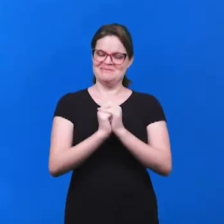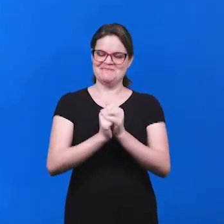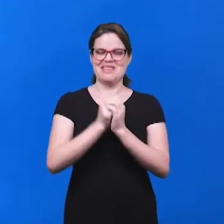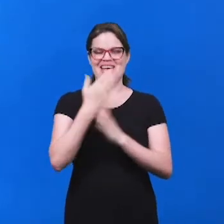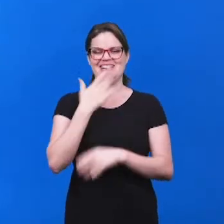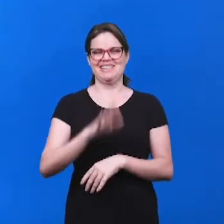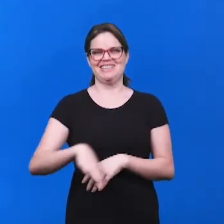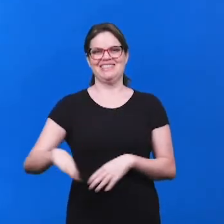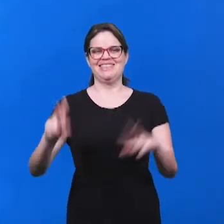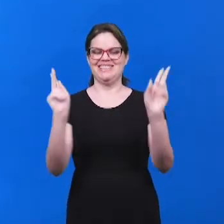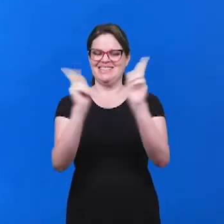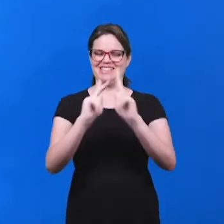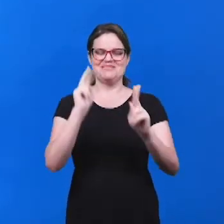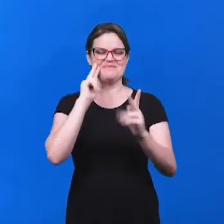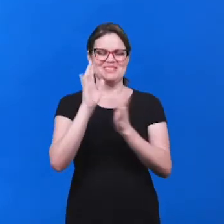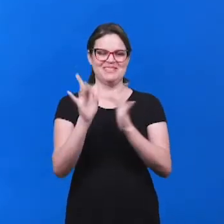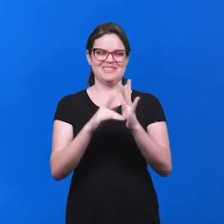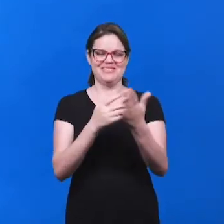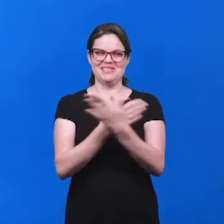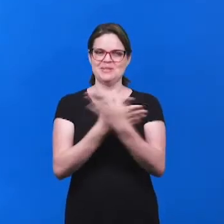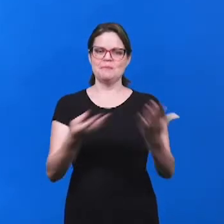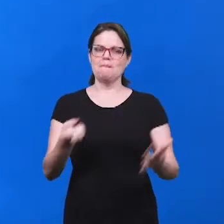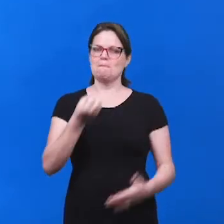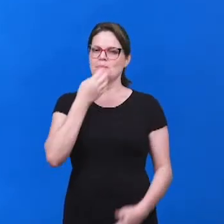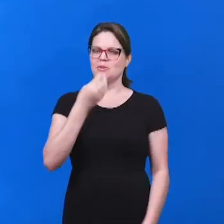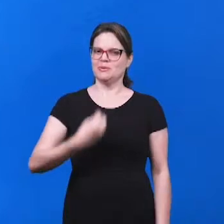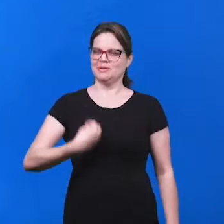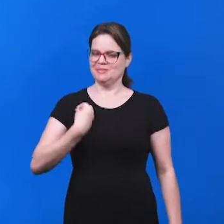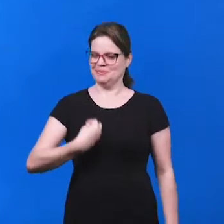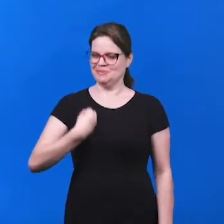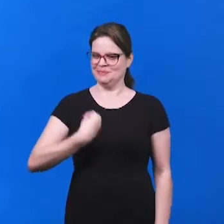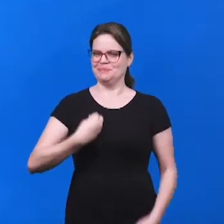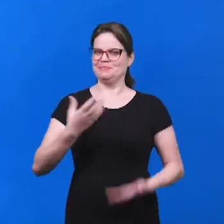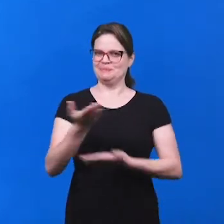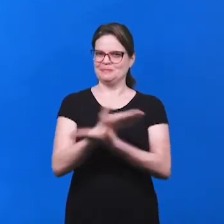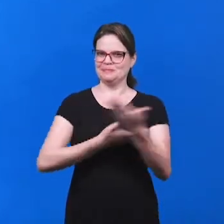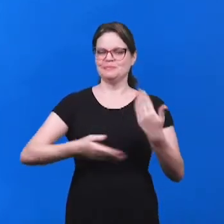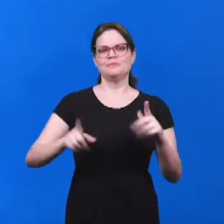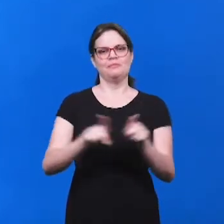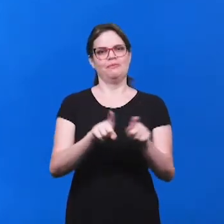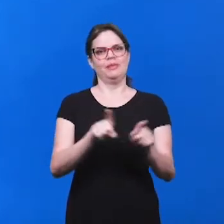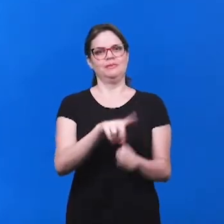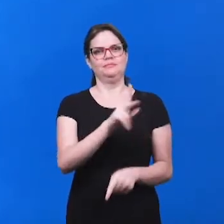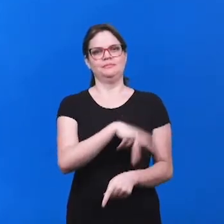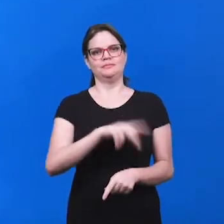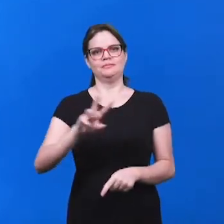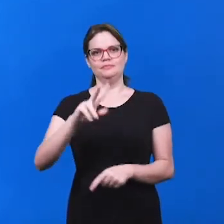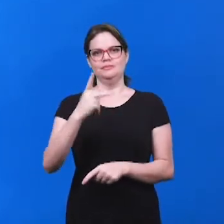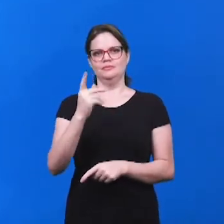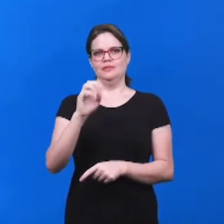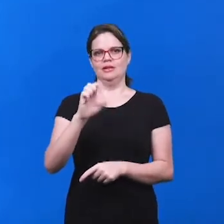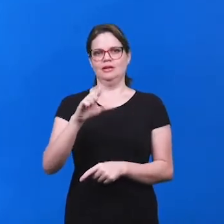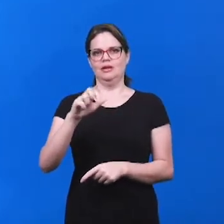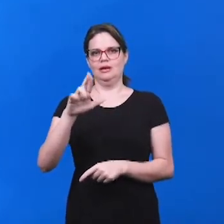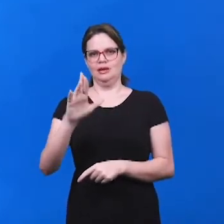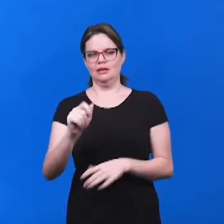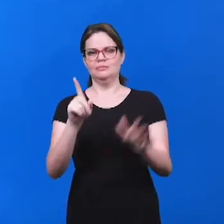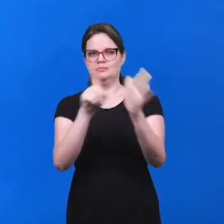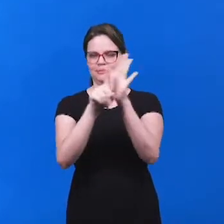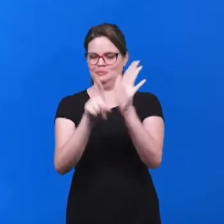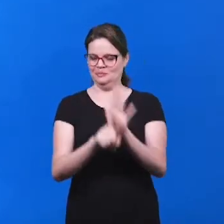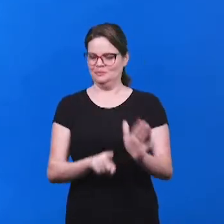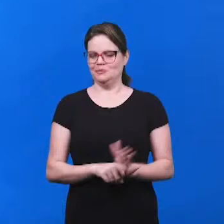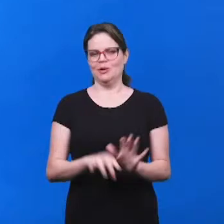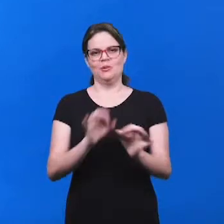crianças. A paz do Senhor Jesus. Muita boa participação. A participação da professora Helena fazendo a pergunta. A resposta muito